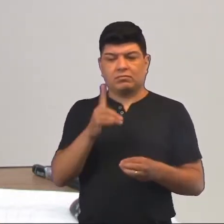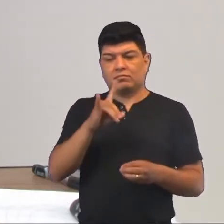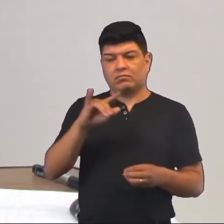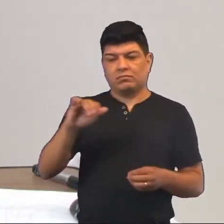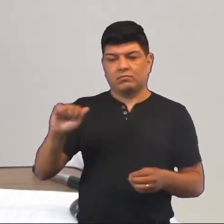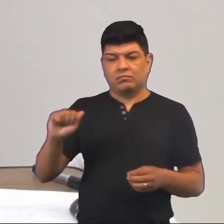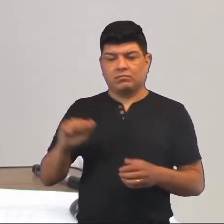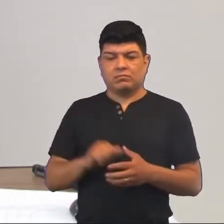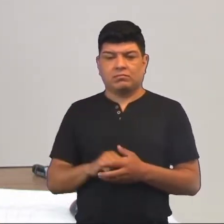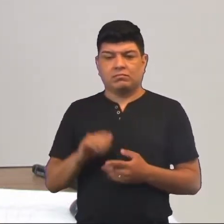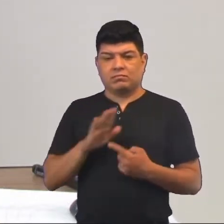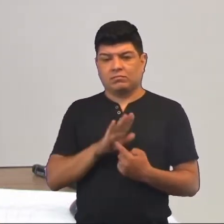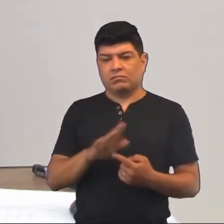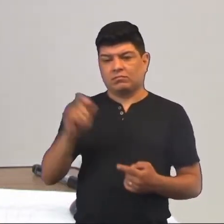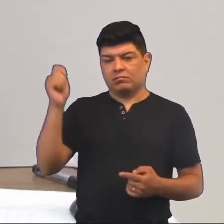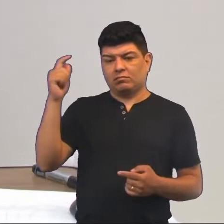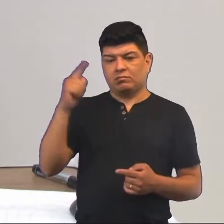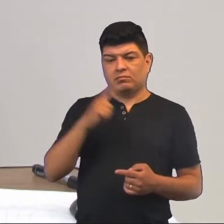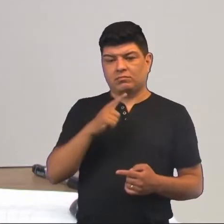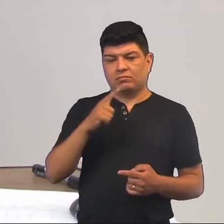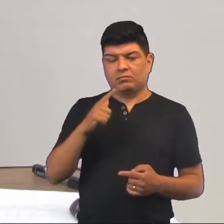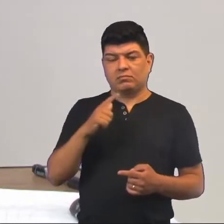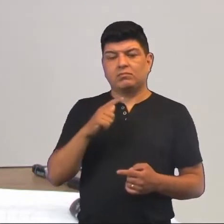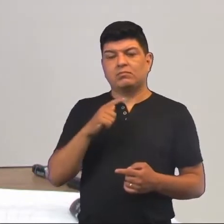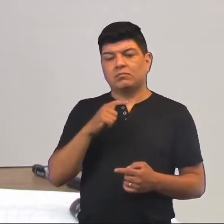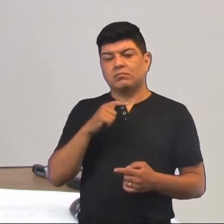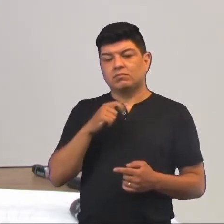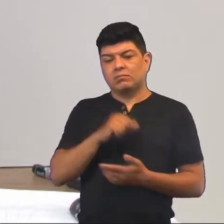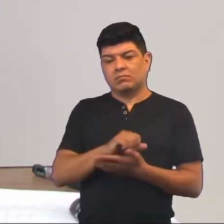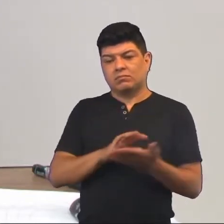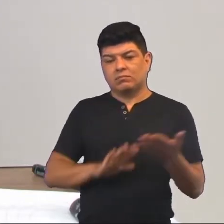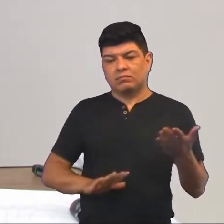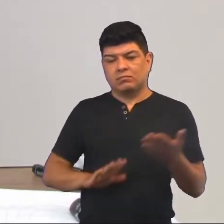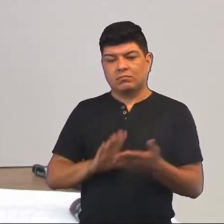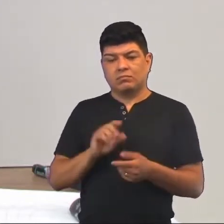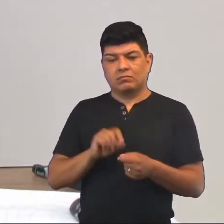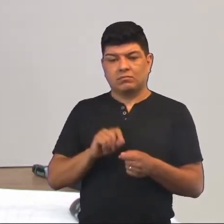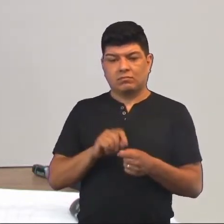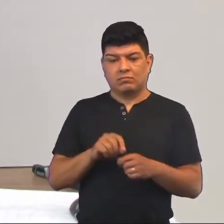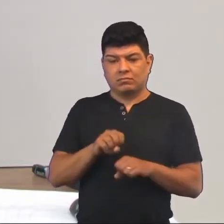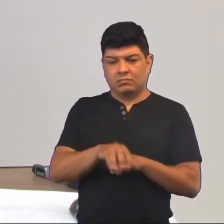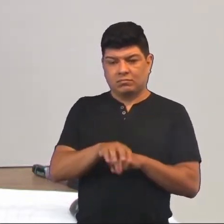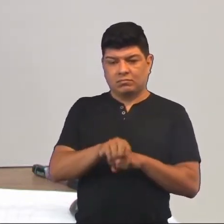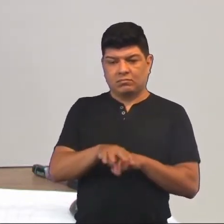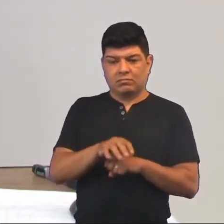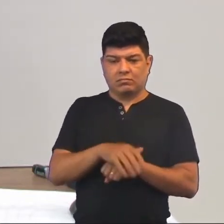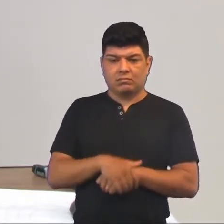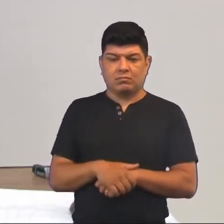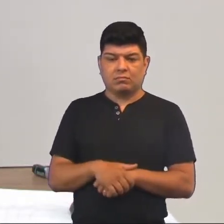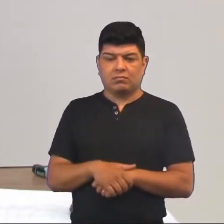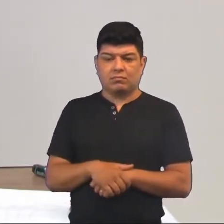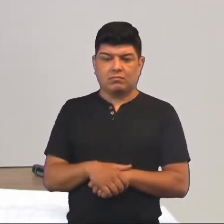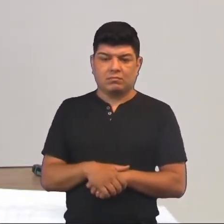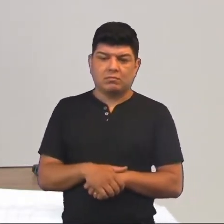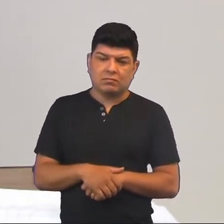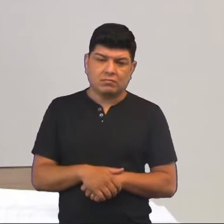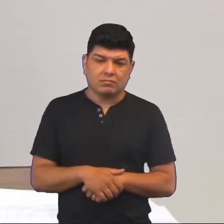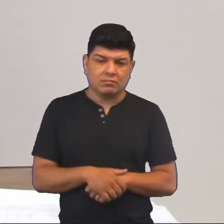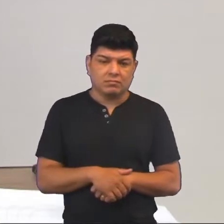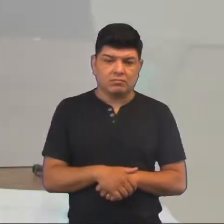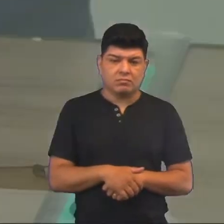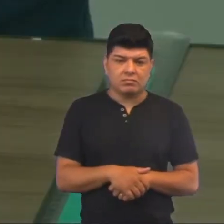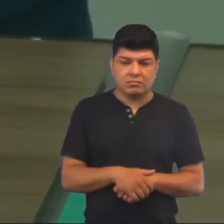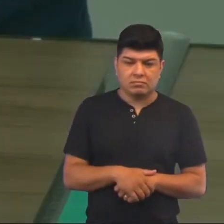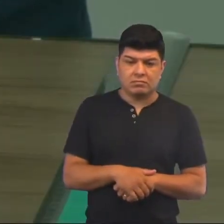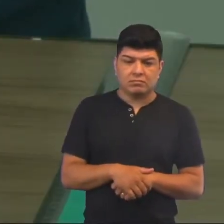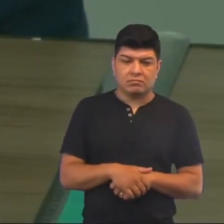dia. E para representar o sol na atividade aqui, eu vou usar uma lanterna, ok? Eu tô com uma lanterna aqui, ó.